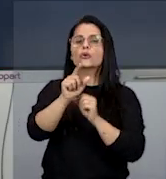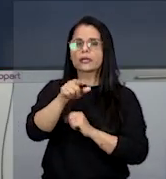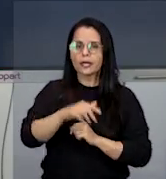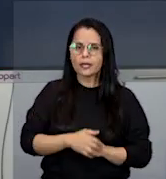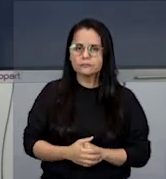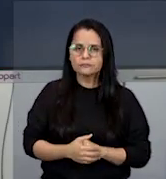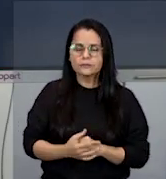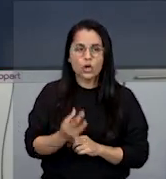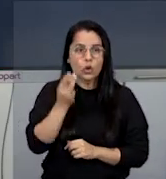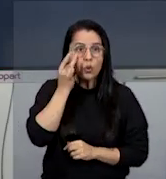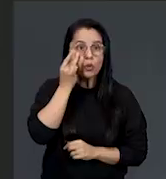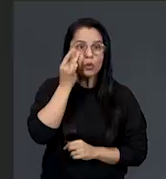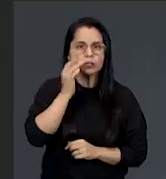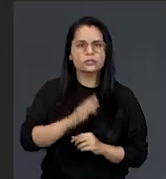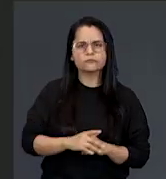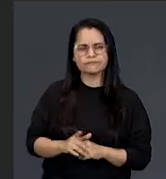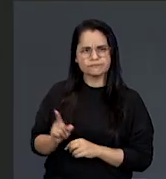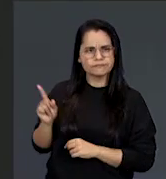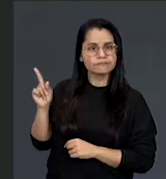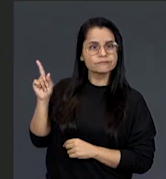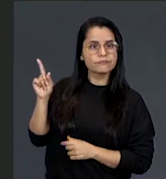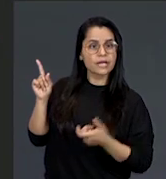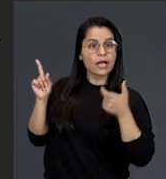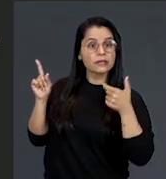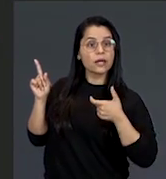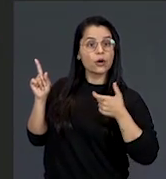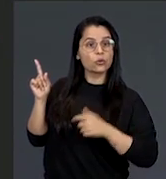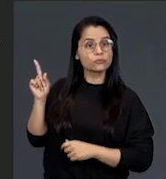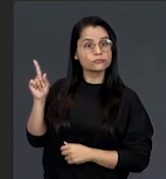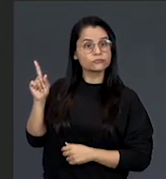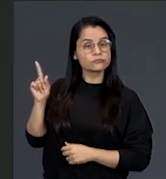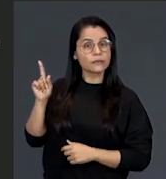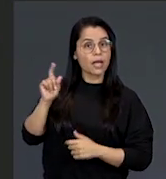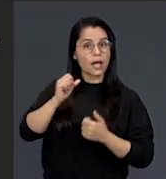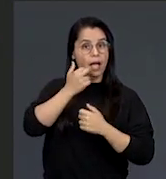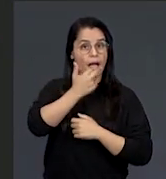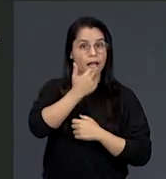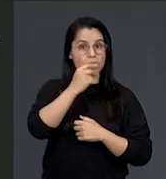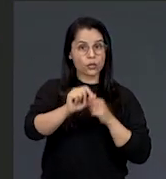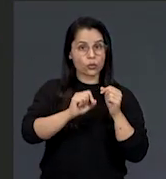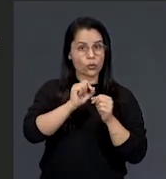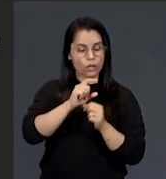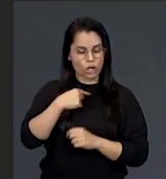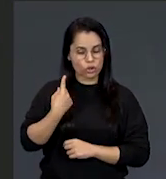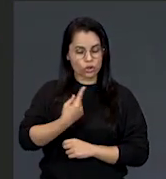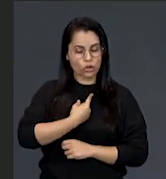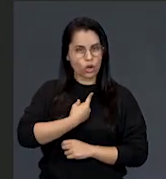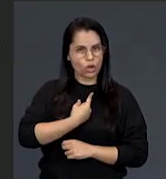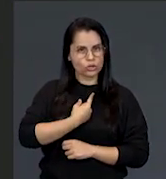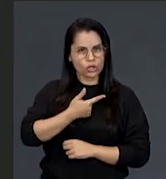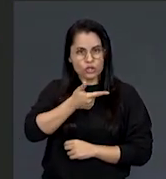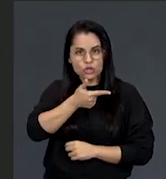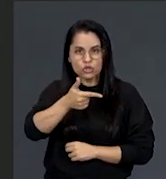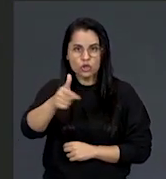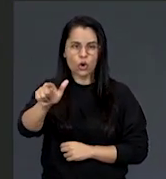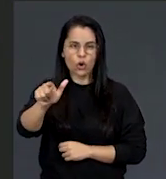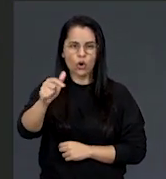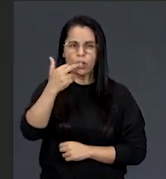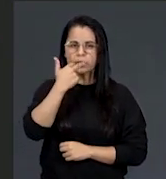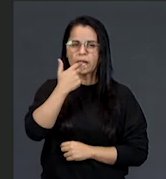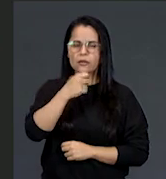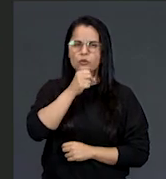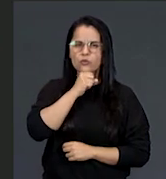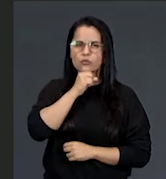De origem. Que ela de onde vem? Nossa língua é uma língua que vem de outra língua